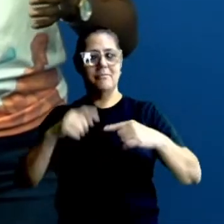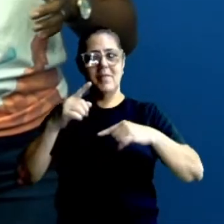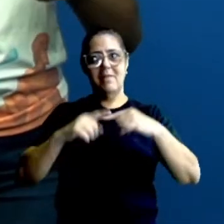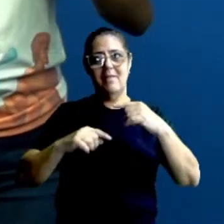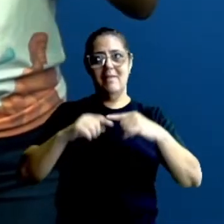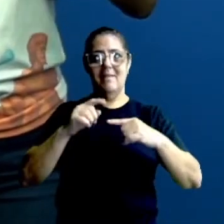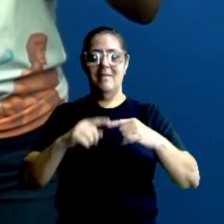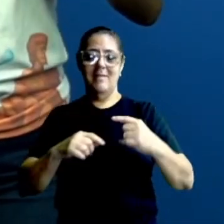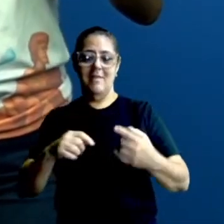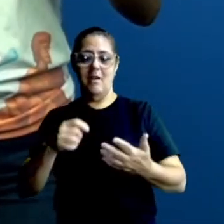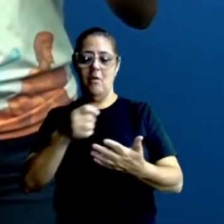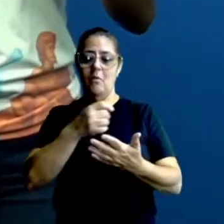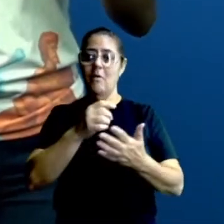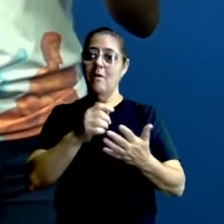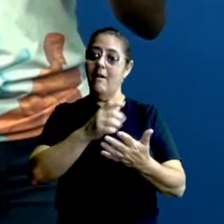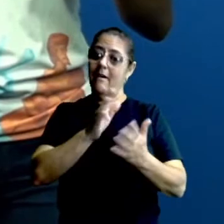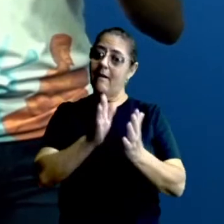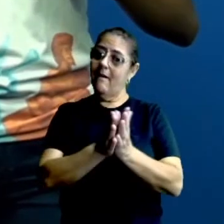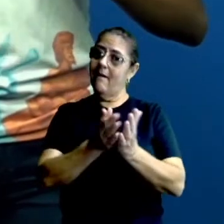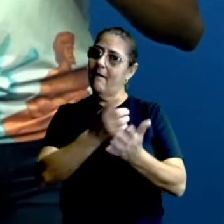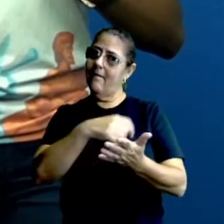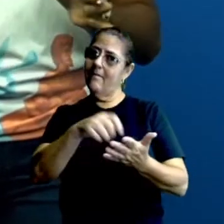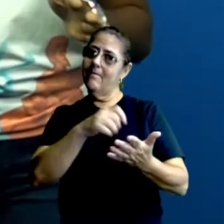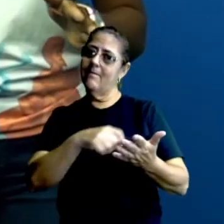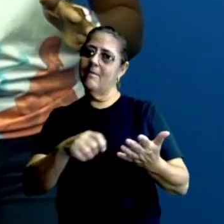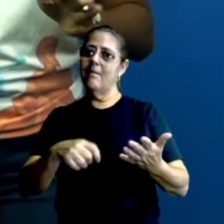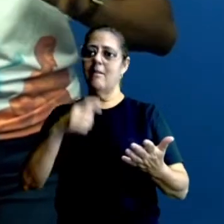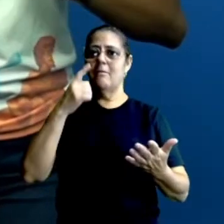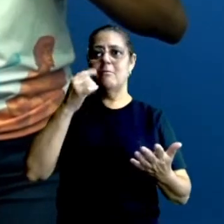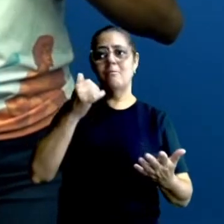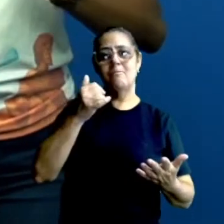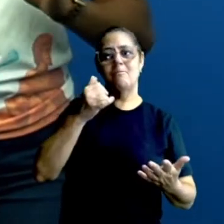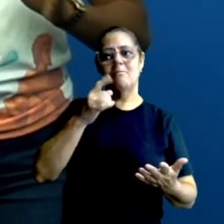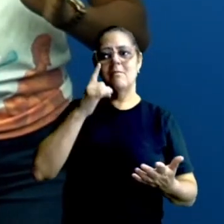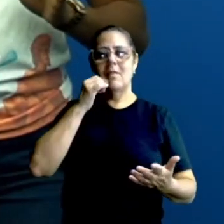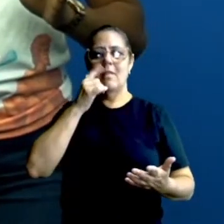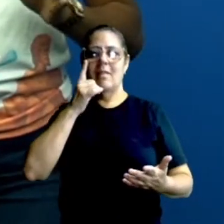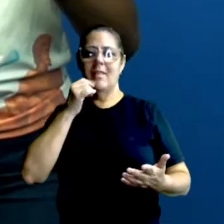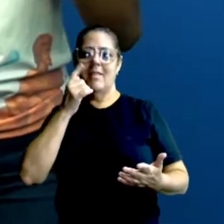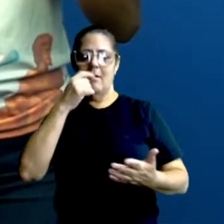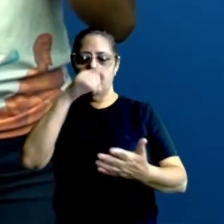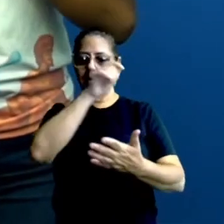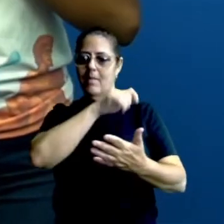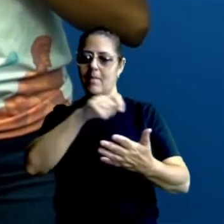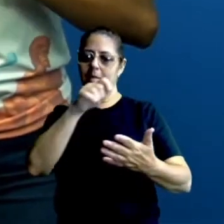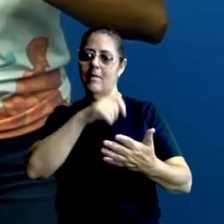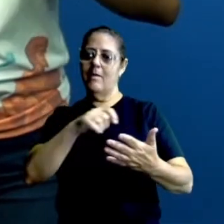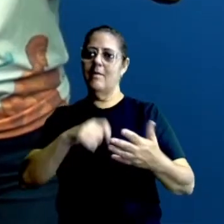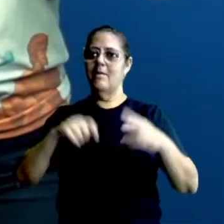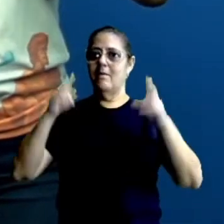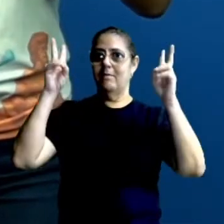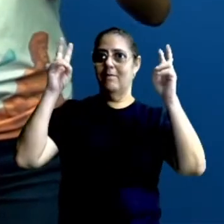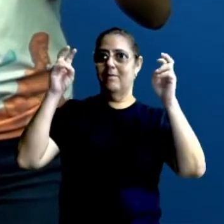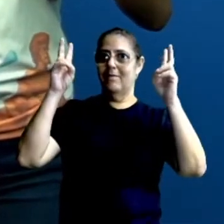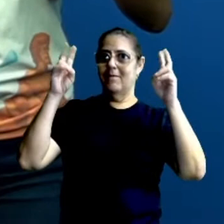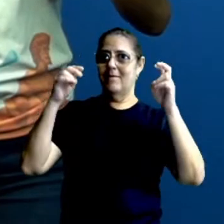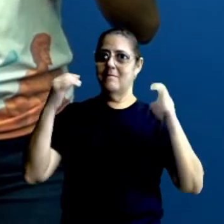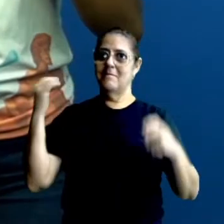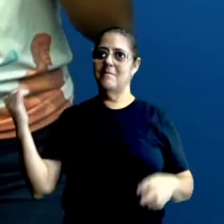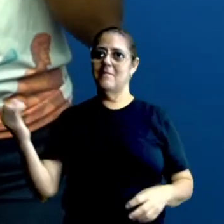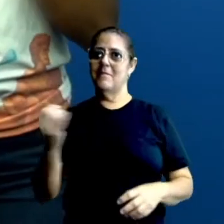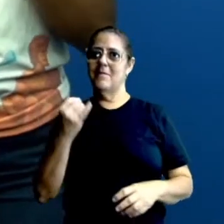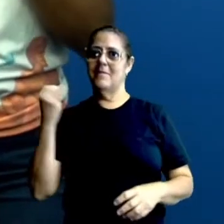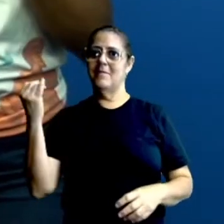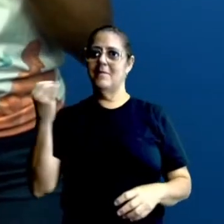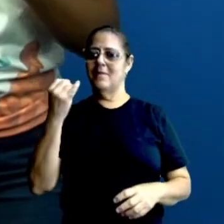já sabe, né? O caderno aí, a caneta, o lápis, para fazer aquela anotação, porque o tema de hoje é muito